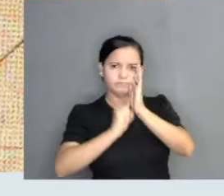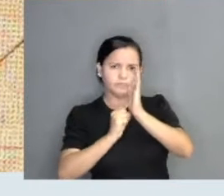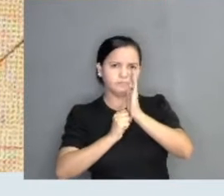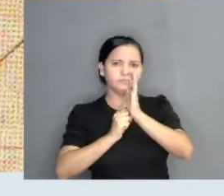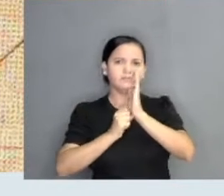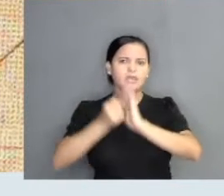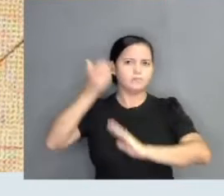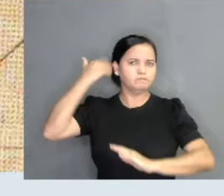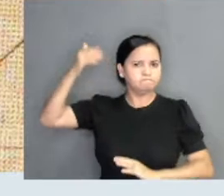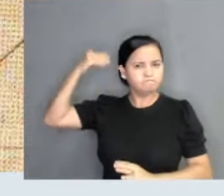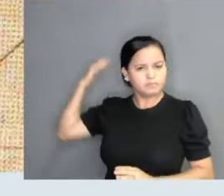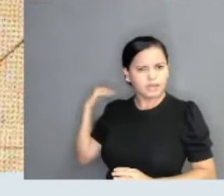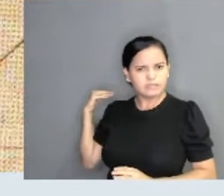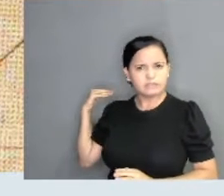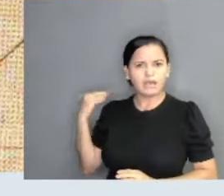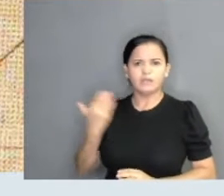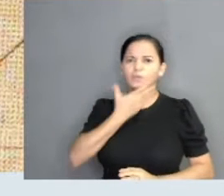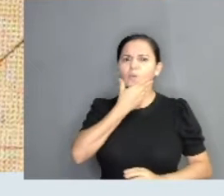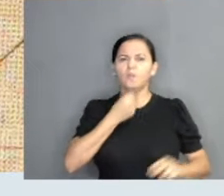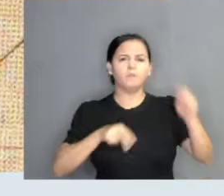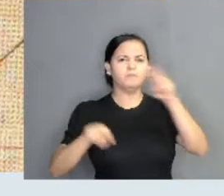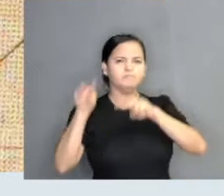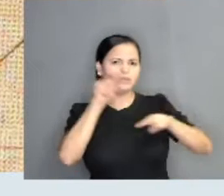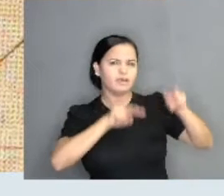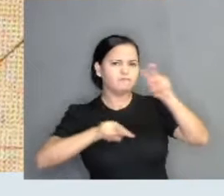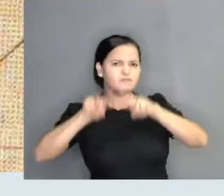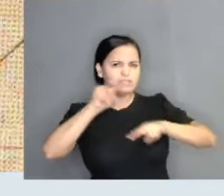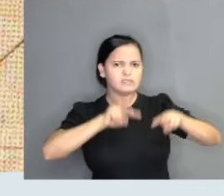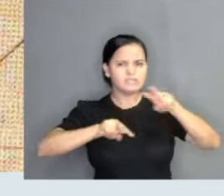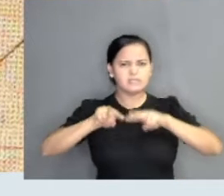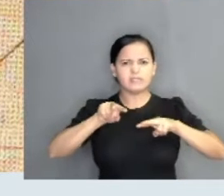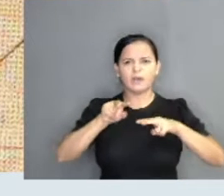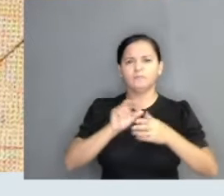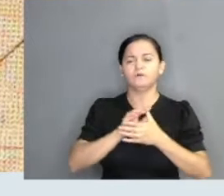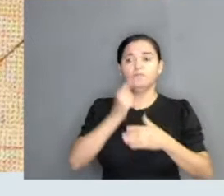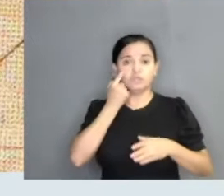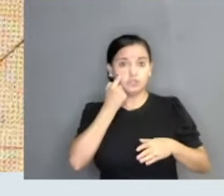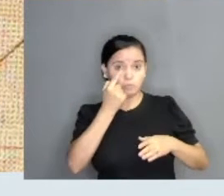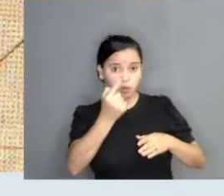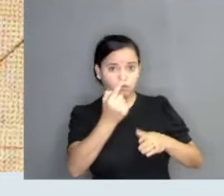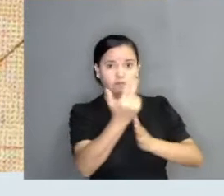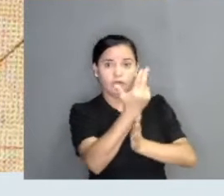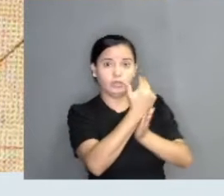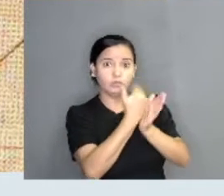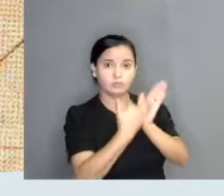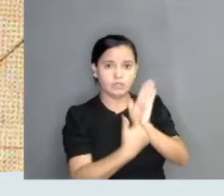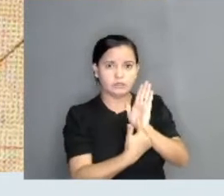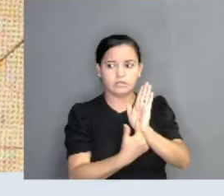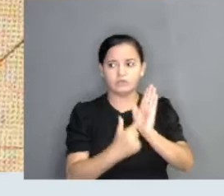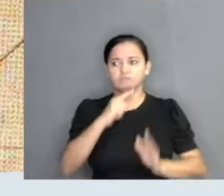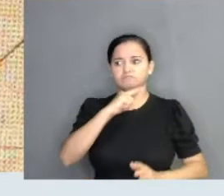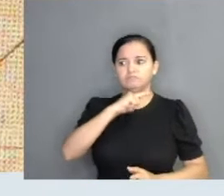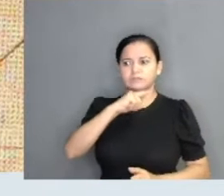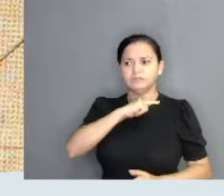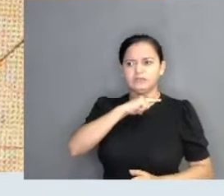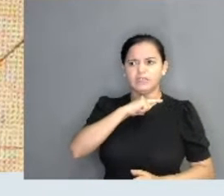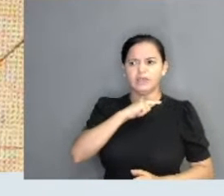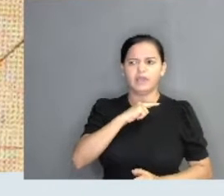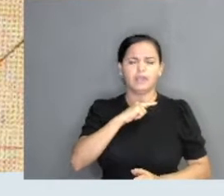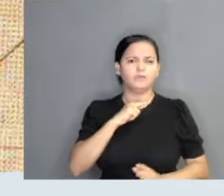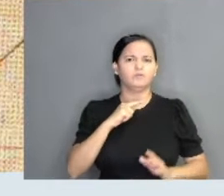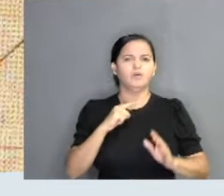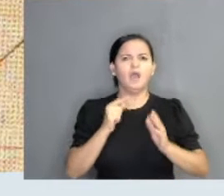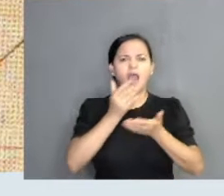sobre tudo, sobre até as construções. Vocês podem ver nessa imagem que existem até divisões nos ombros,